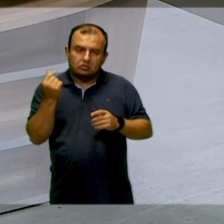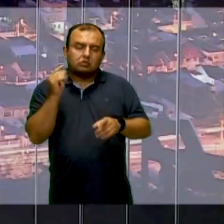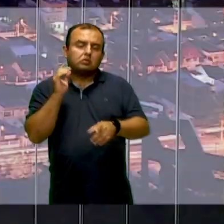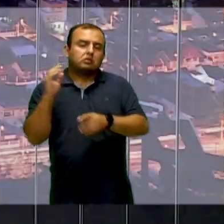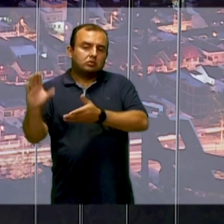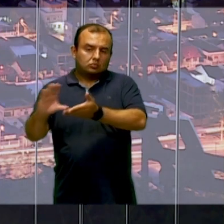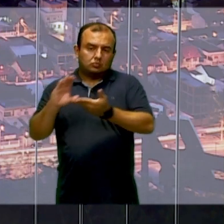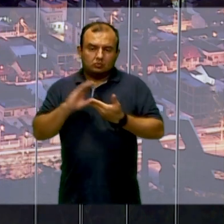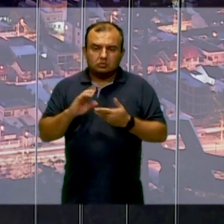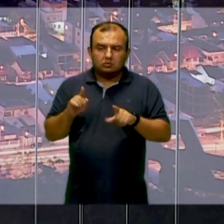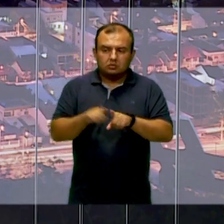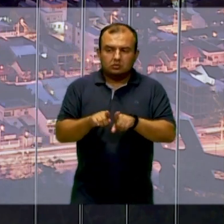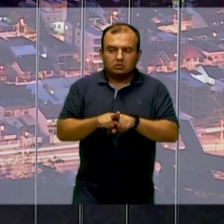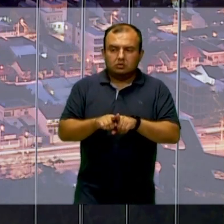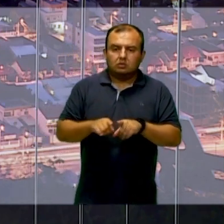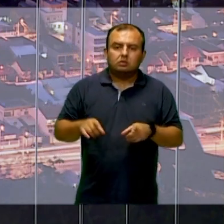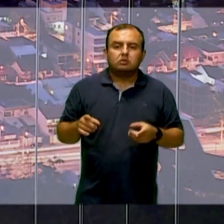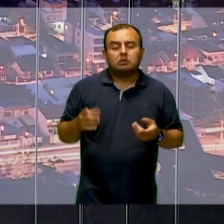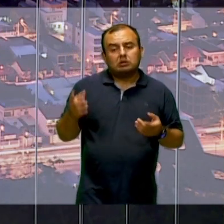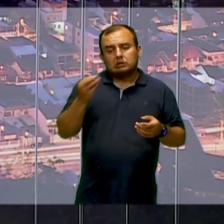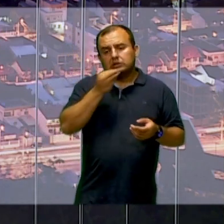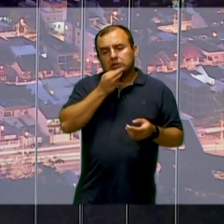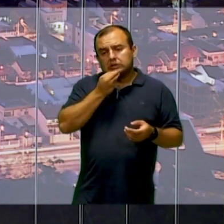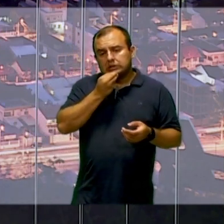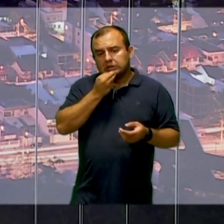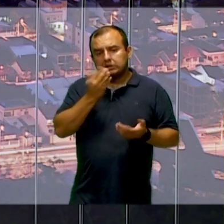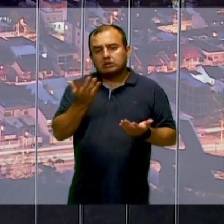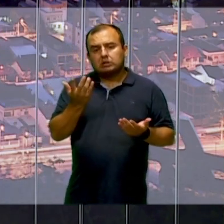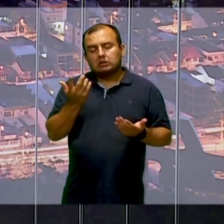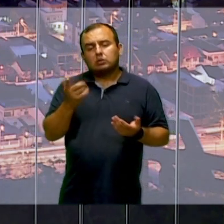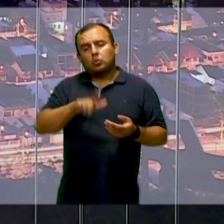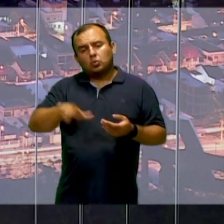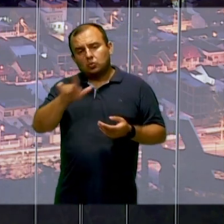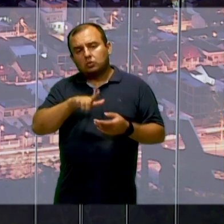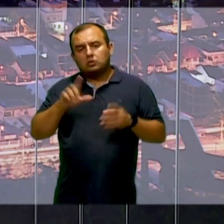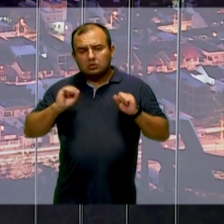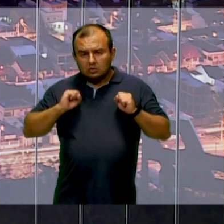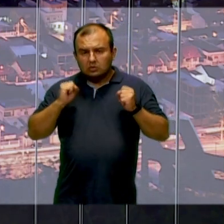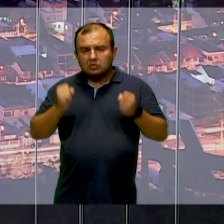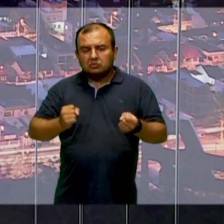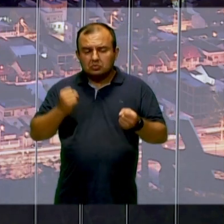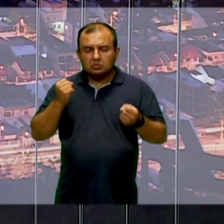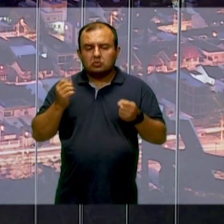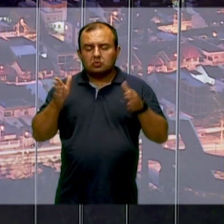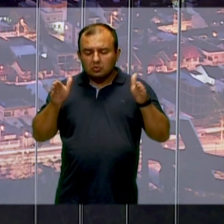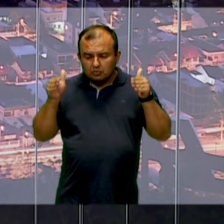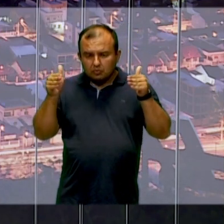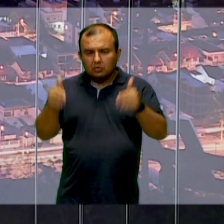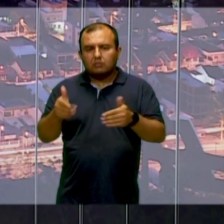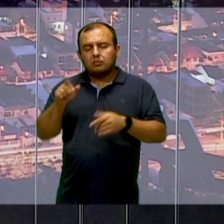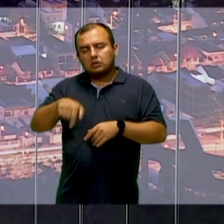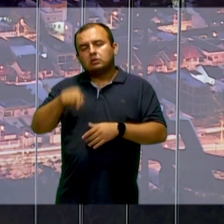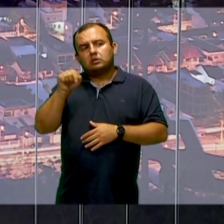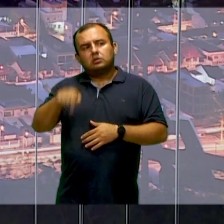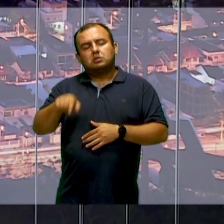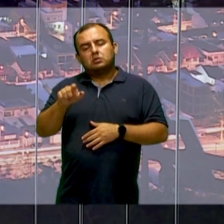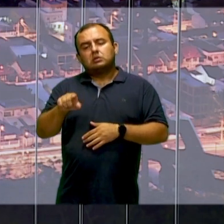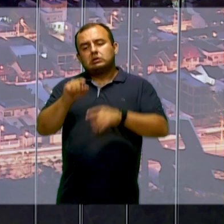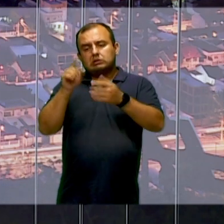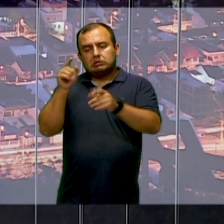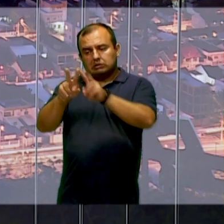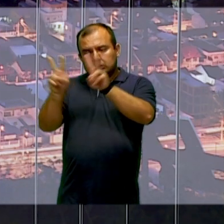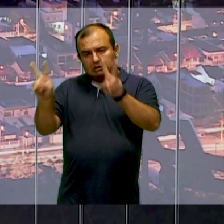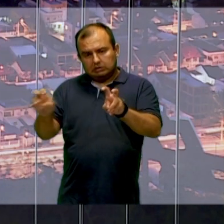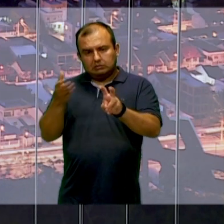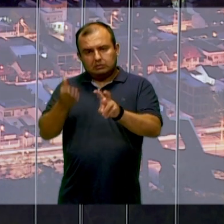assim, é lógico que você talvez tenha que se debruçar mais ainda sobre essa questão,